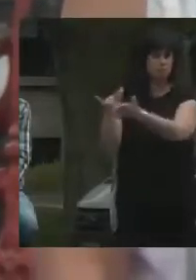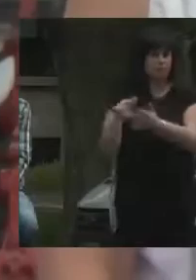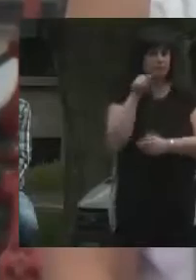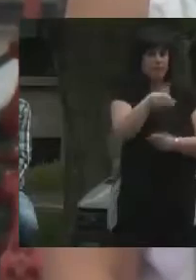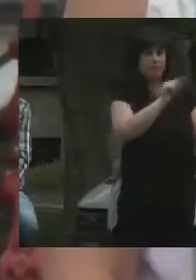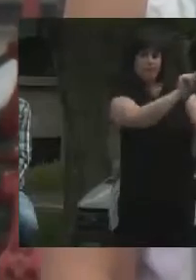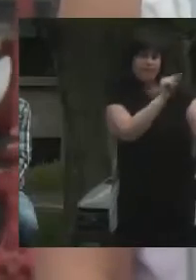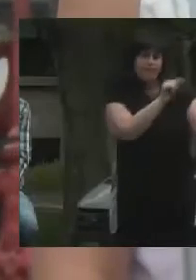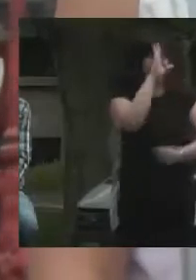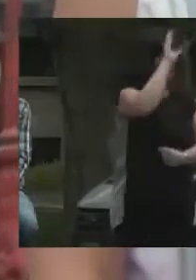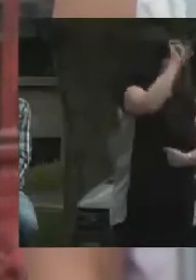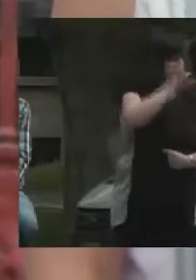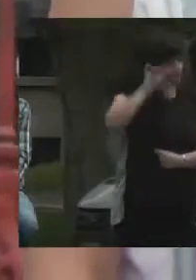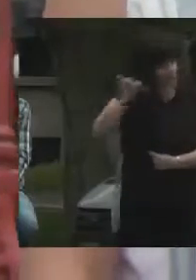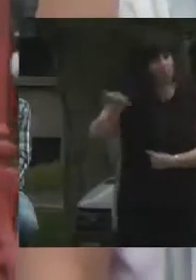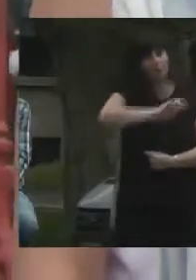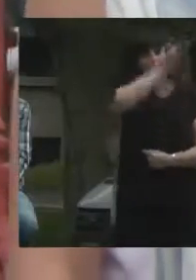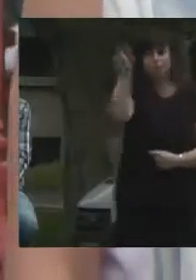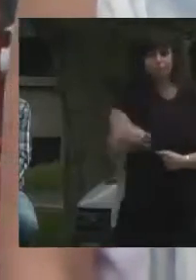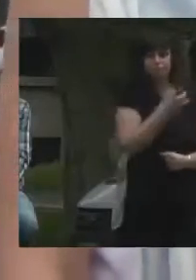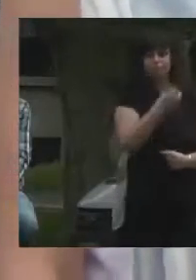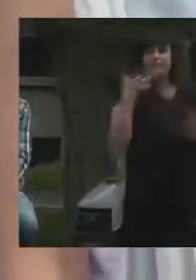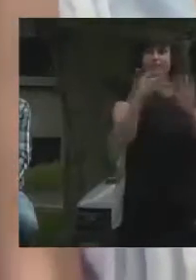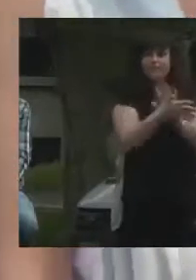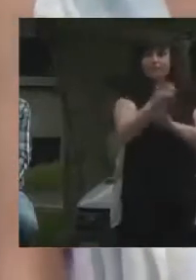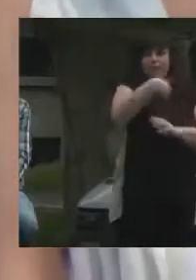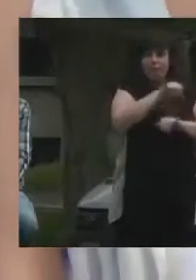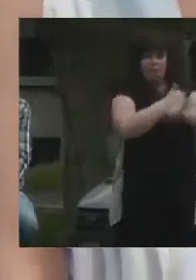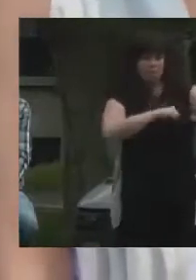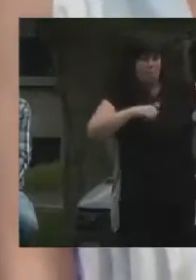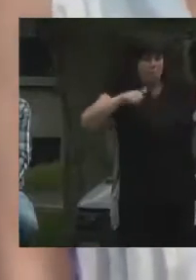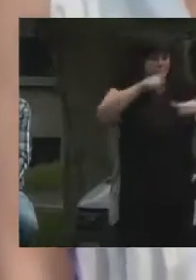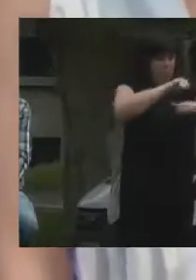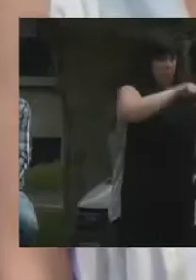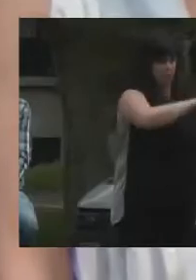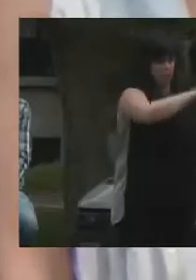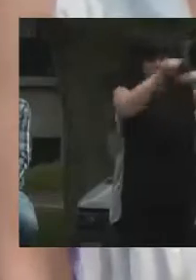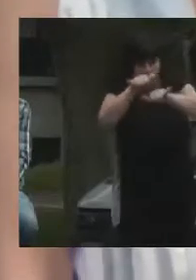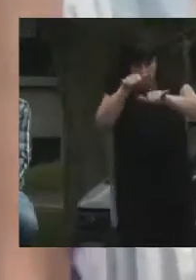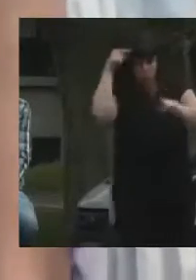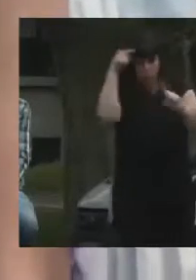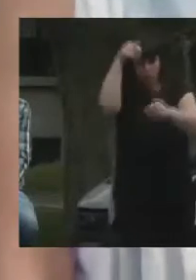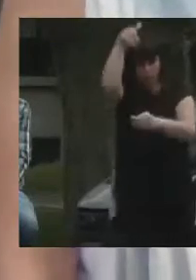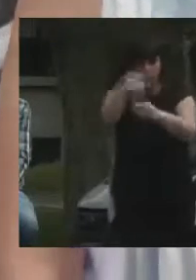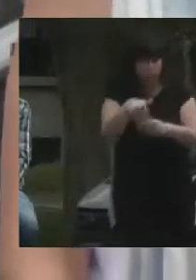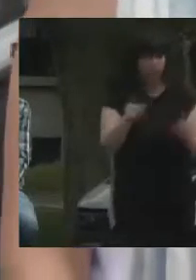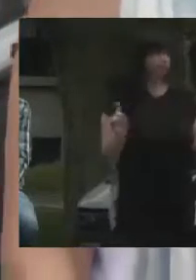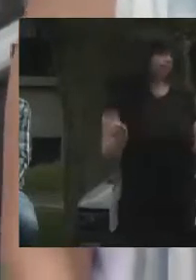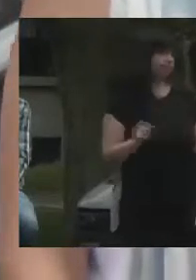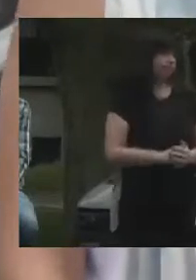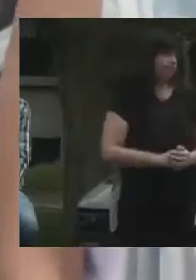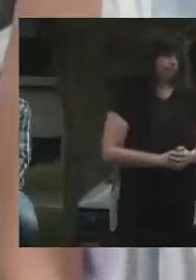debatindo, falando e escoitando a todo o mundo, non levando a alguén carretao a unha urna para que vote.